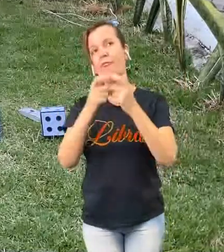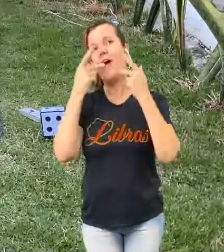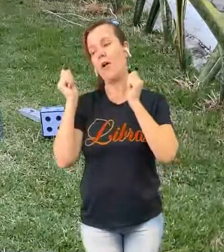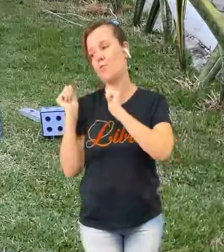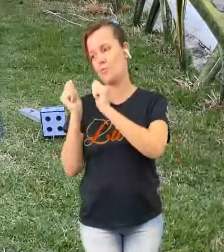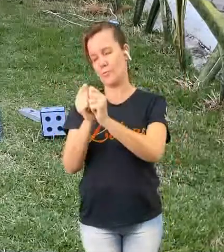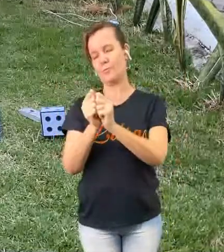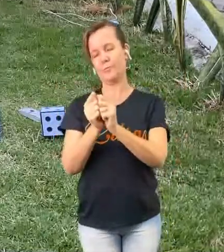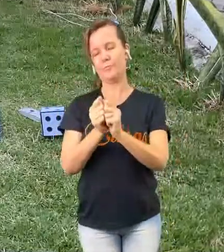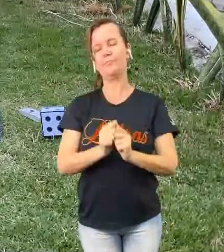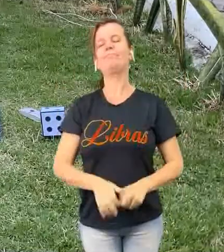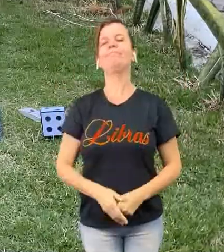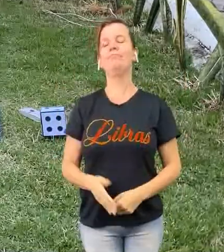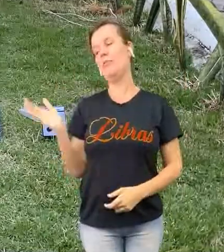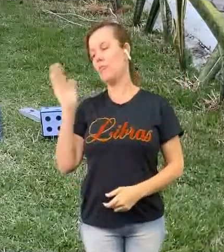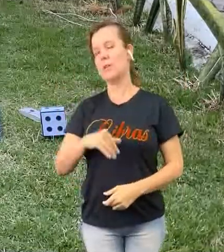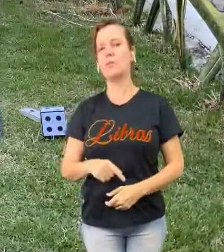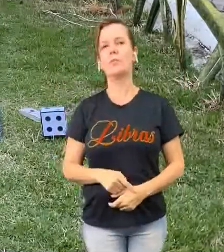Vamos. Então vamos.